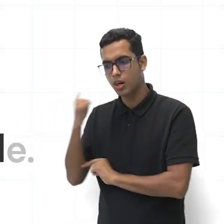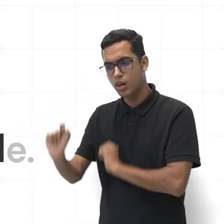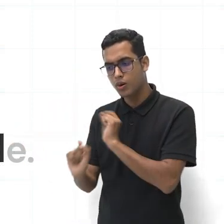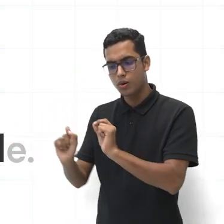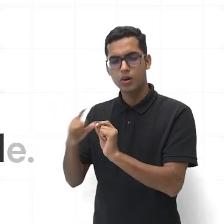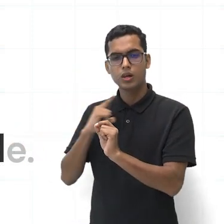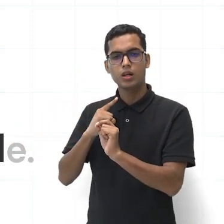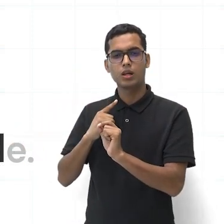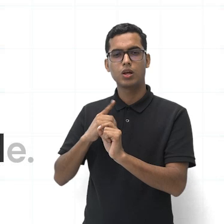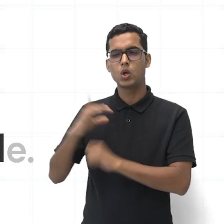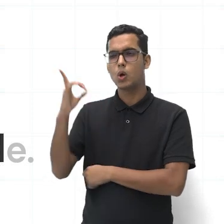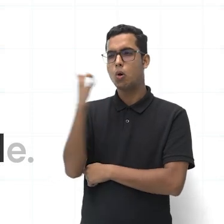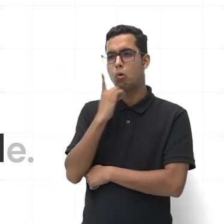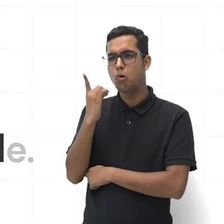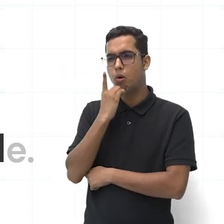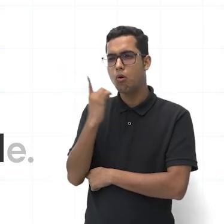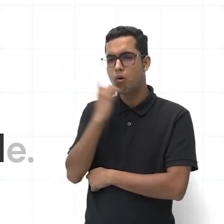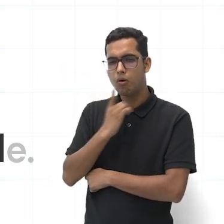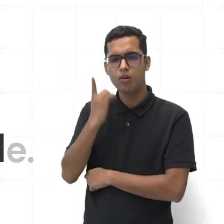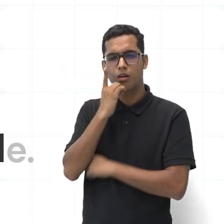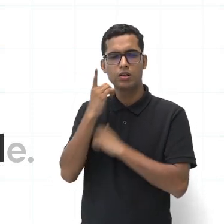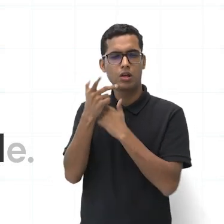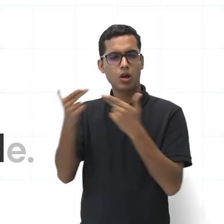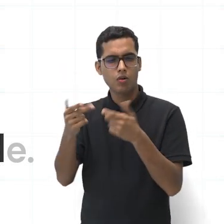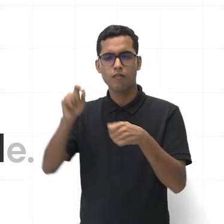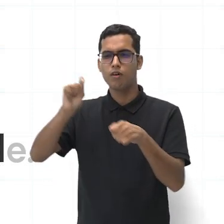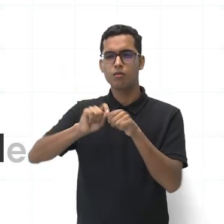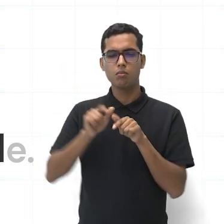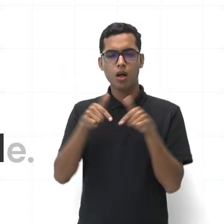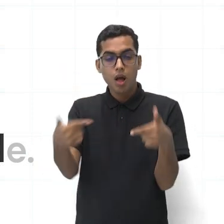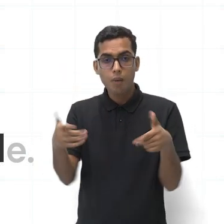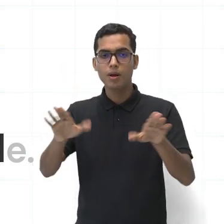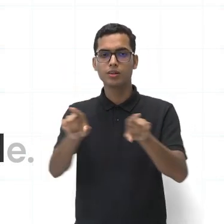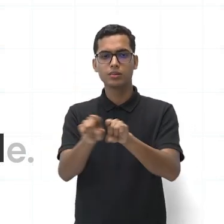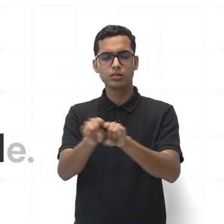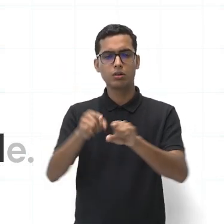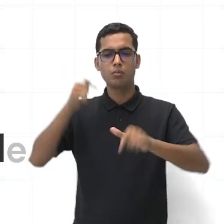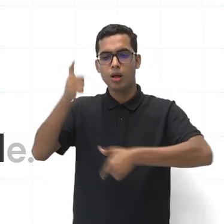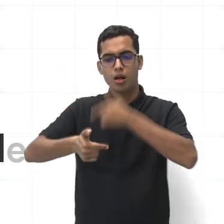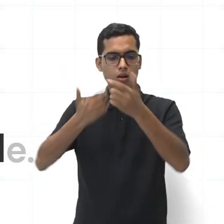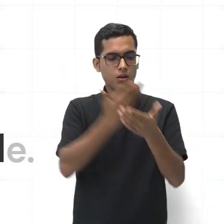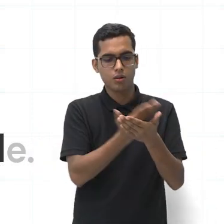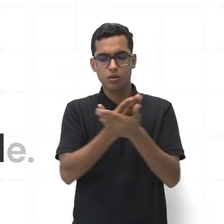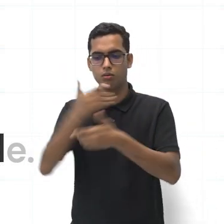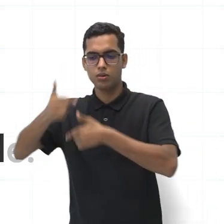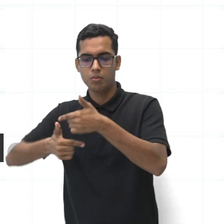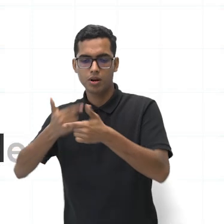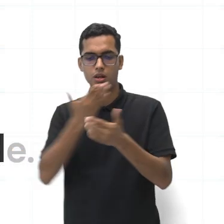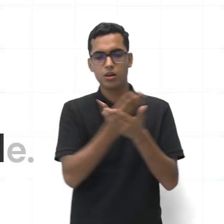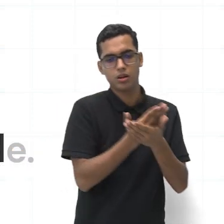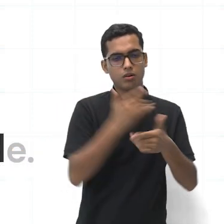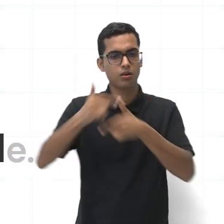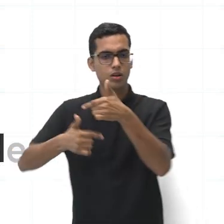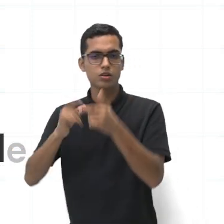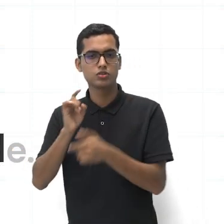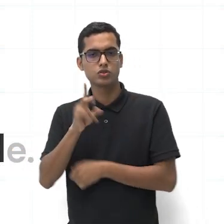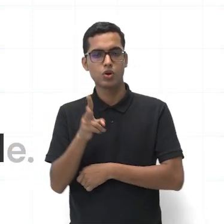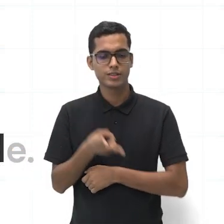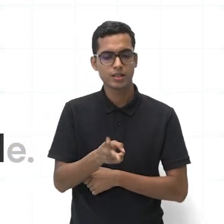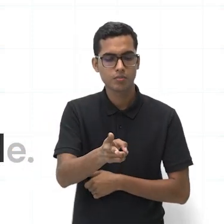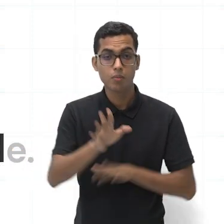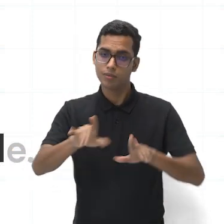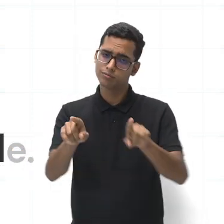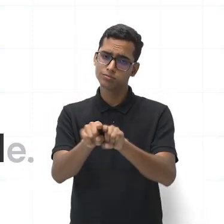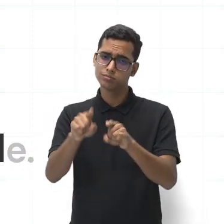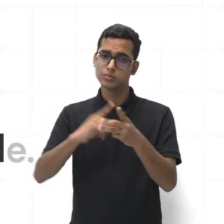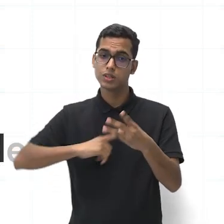tenha essa quebra de rotina, né? Que a pessoa não fique ali o tempo todo só trabalhando, estudando, que sirva também aí